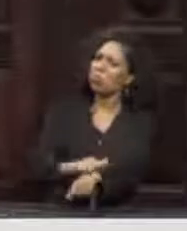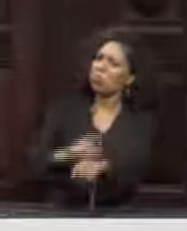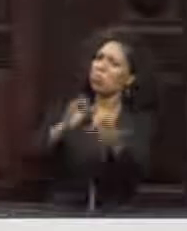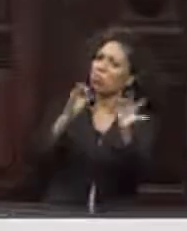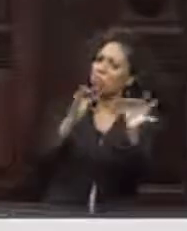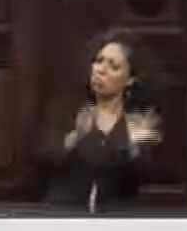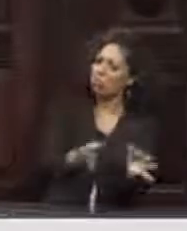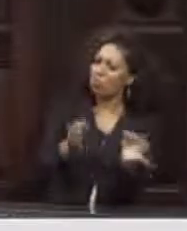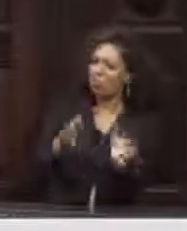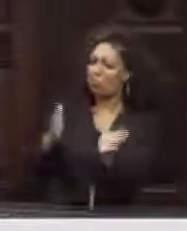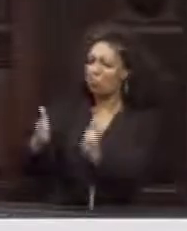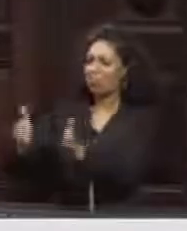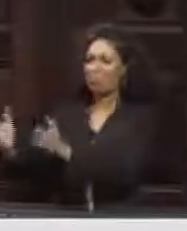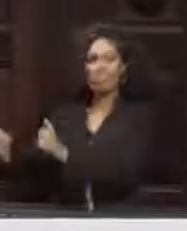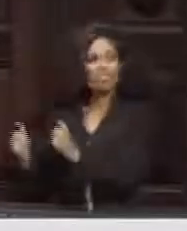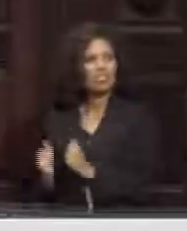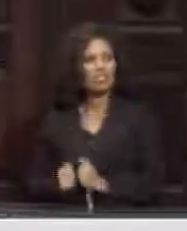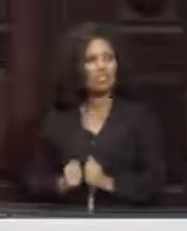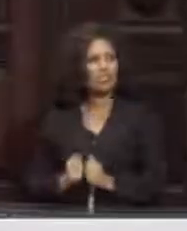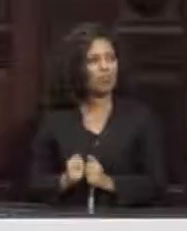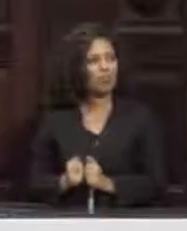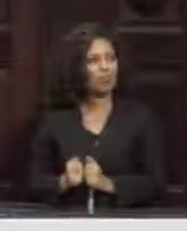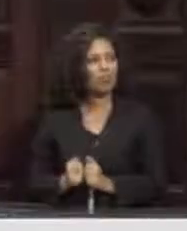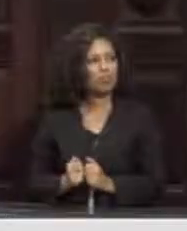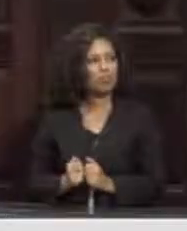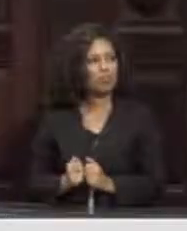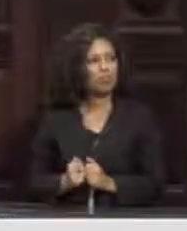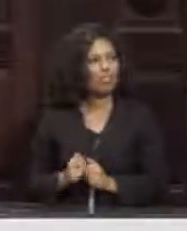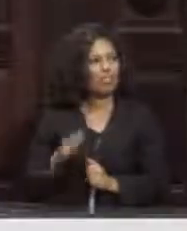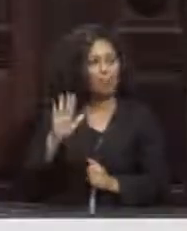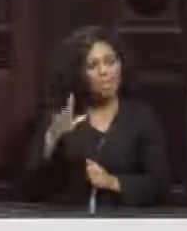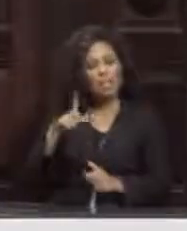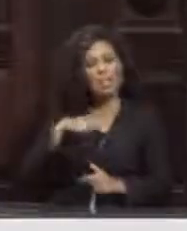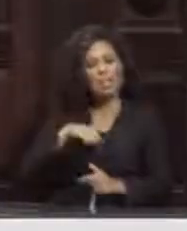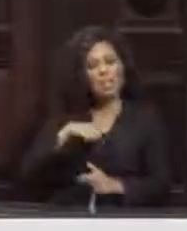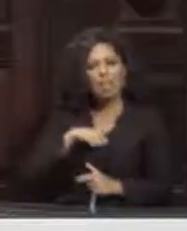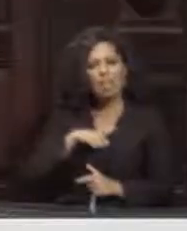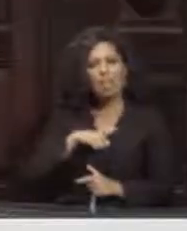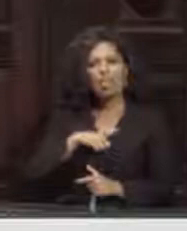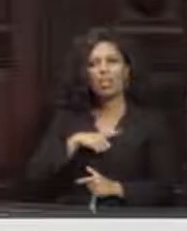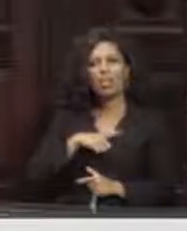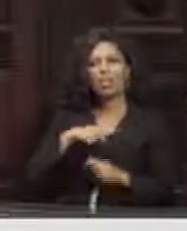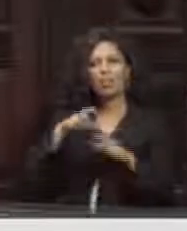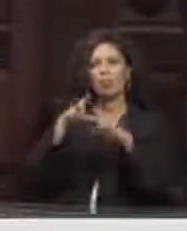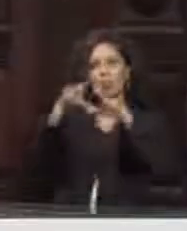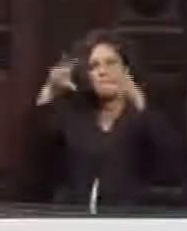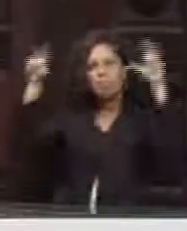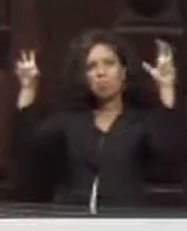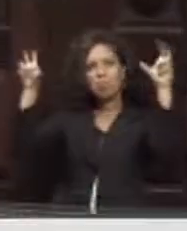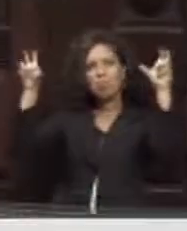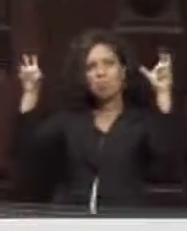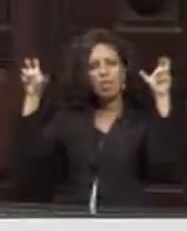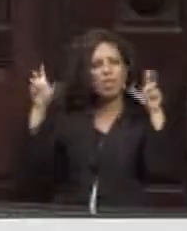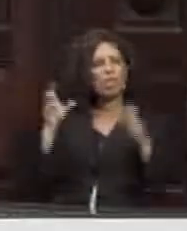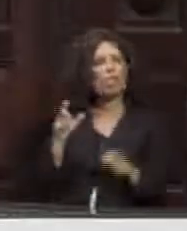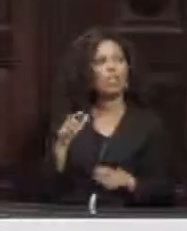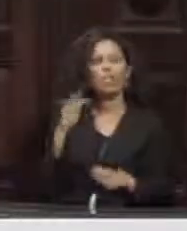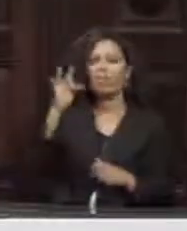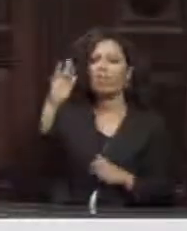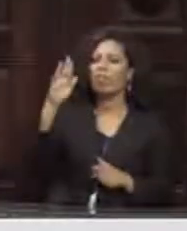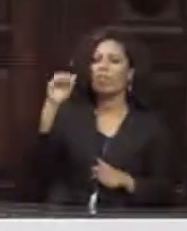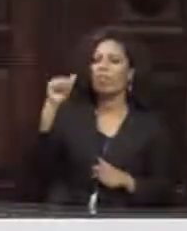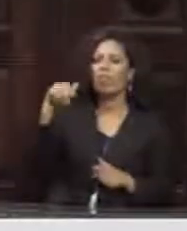disciplinadamente. Mas, senhor presidente, existe um ditado, eu tenho certeza absoluta, todos